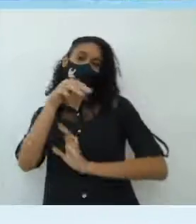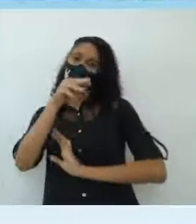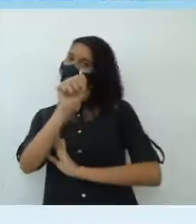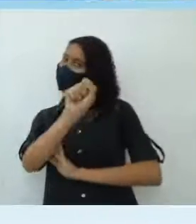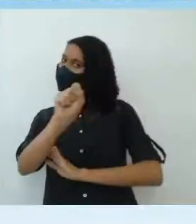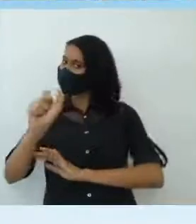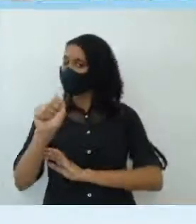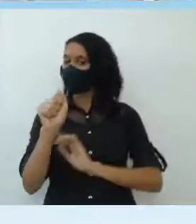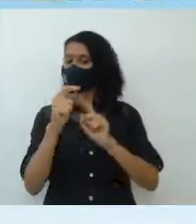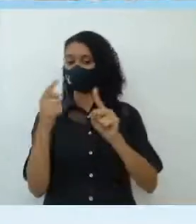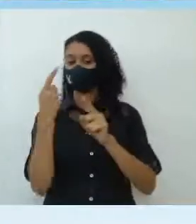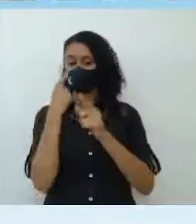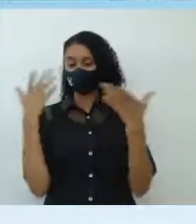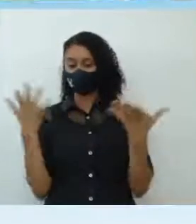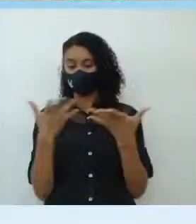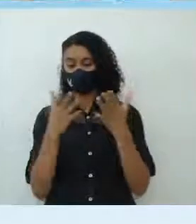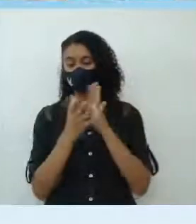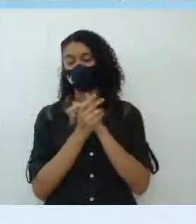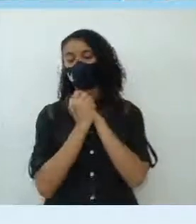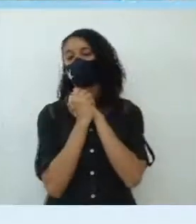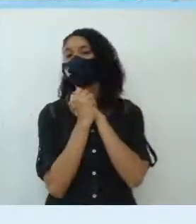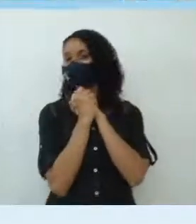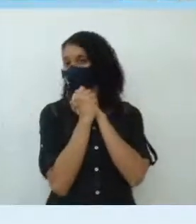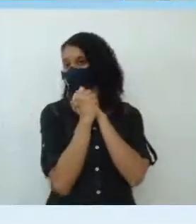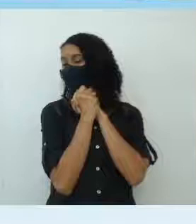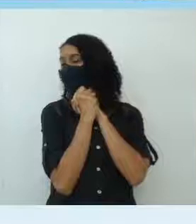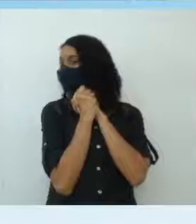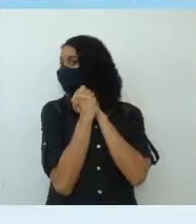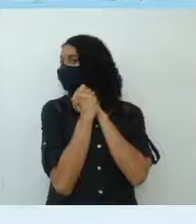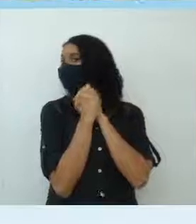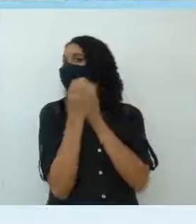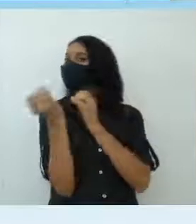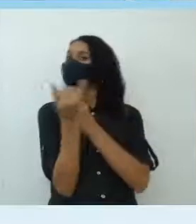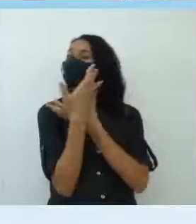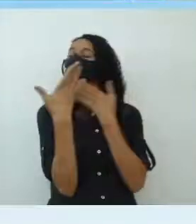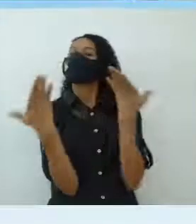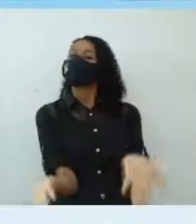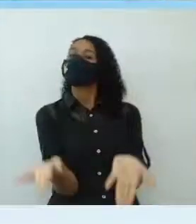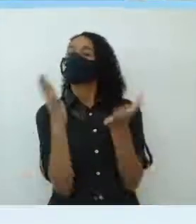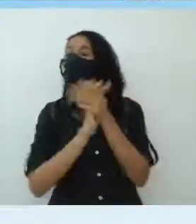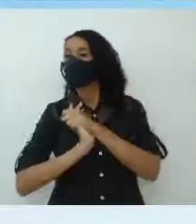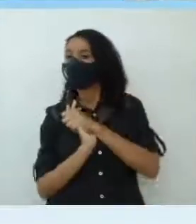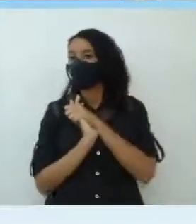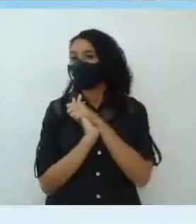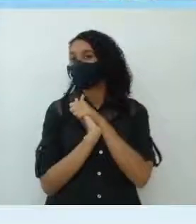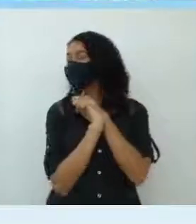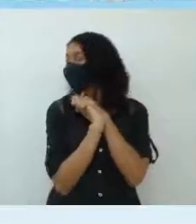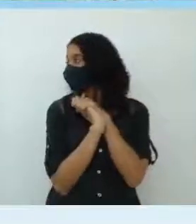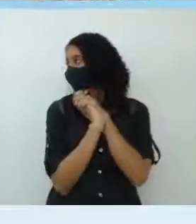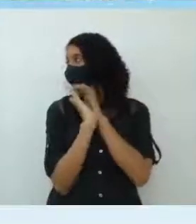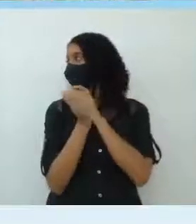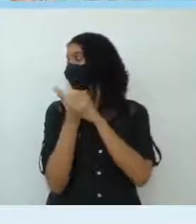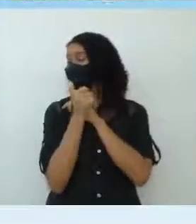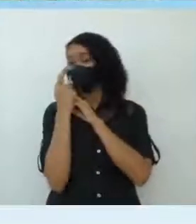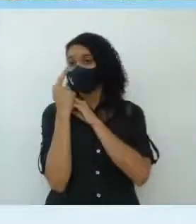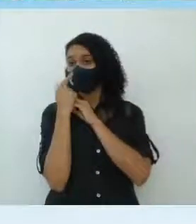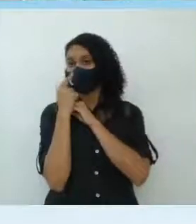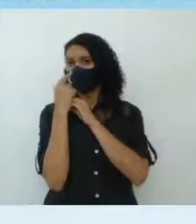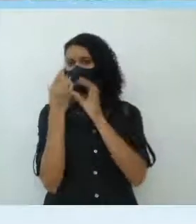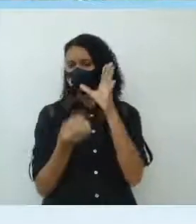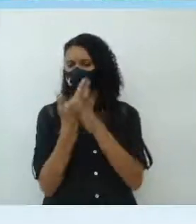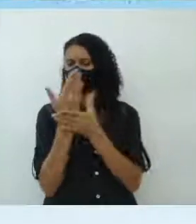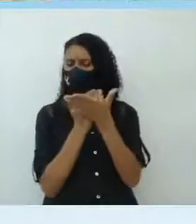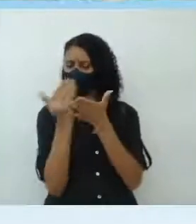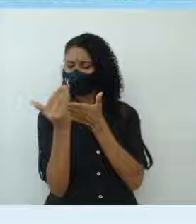tá? Então, vamos lá, vamos verificar que quantidades são essas, né? Primeiro, a gente precisa entender qual é a origem da massa